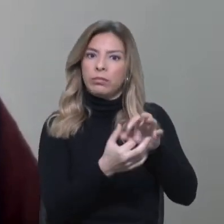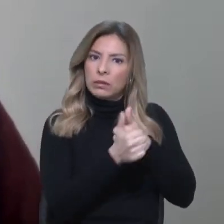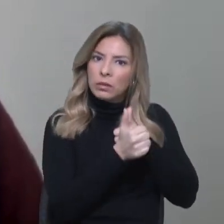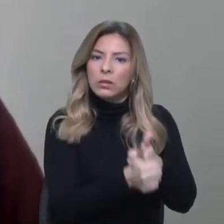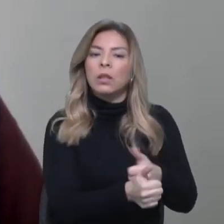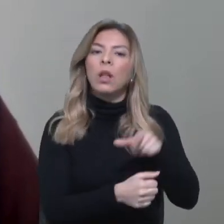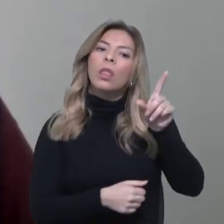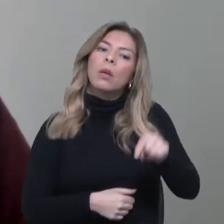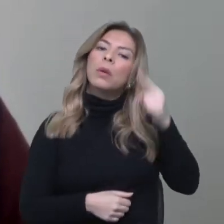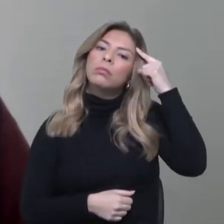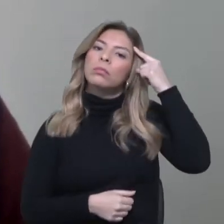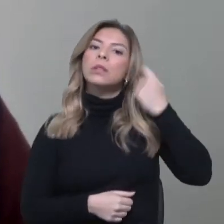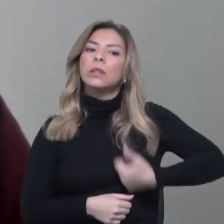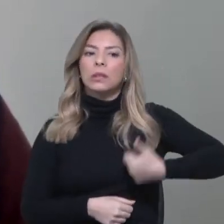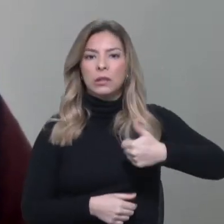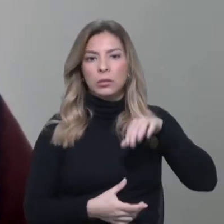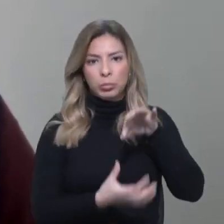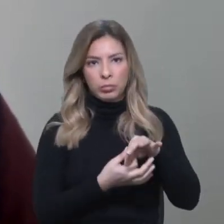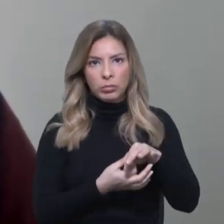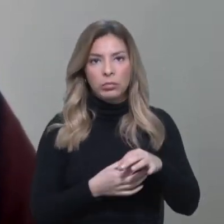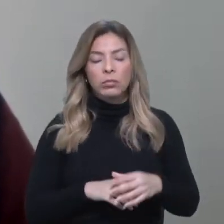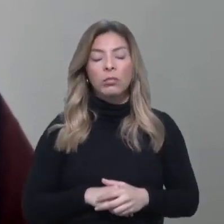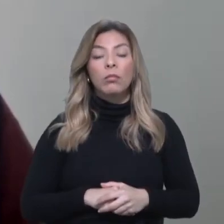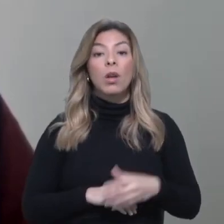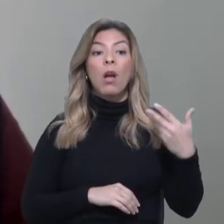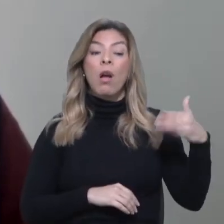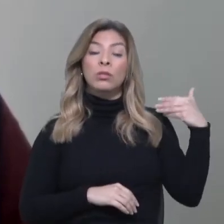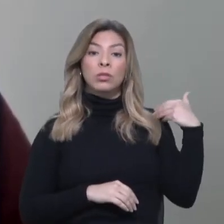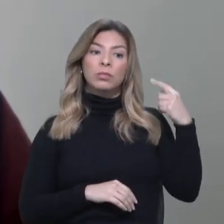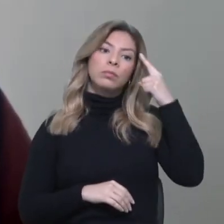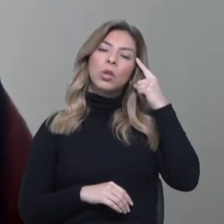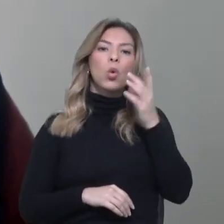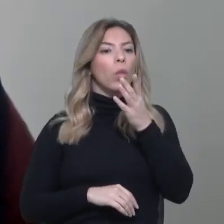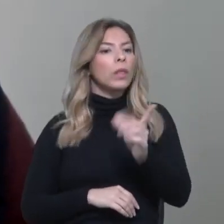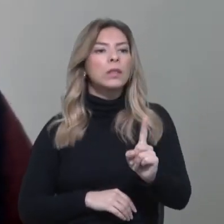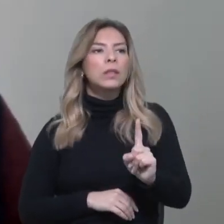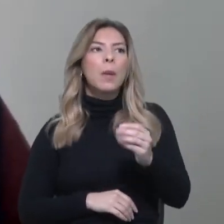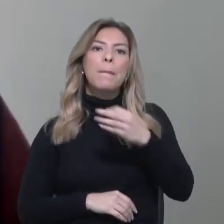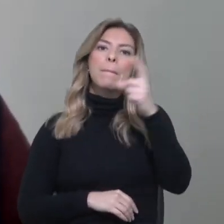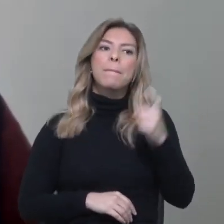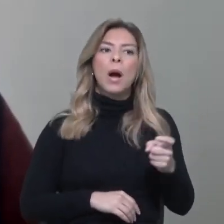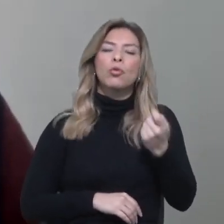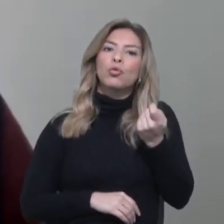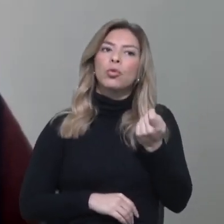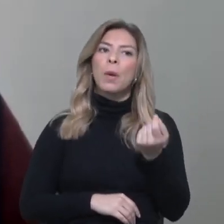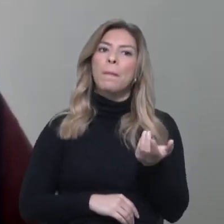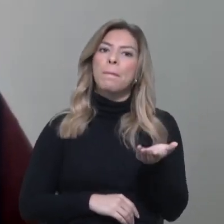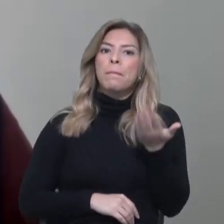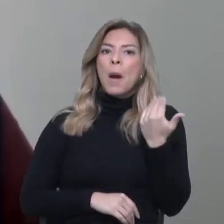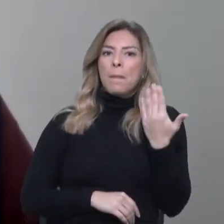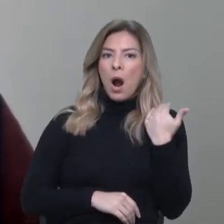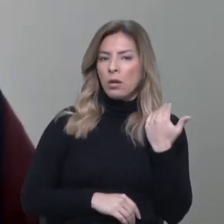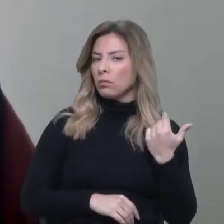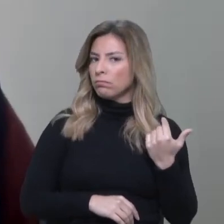em relação a esta matéria. Eu não diria que a paz está mais longe, pelo contrário, diria que está mais próxima,